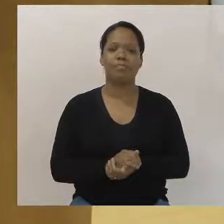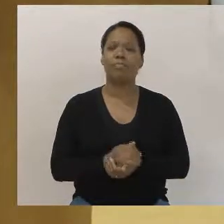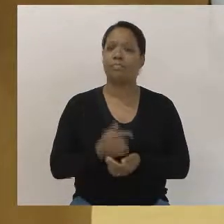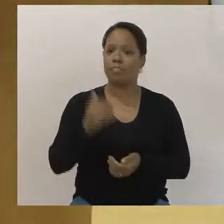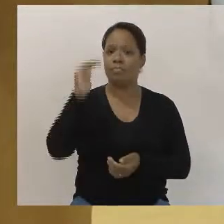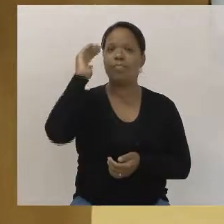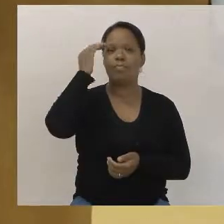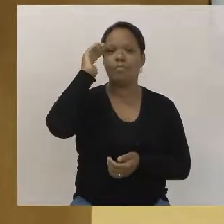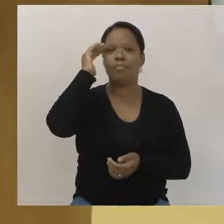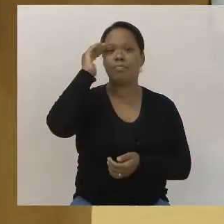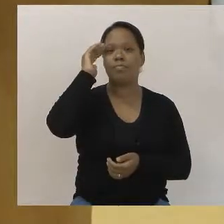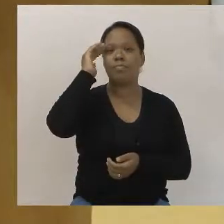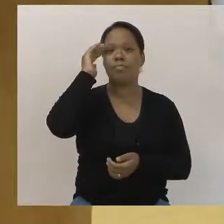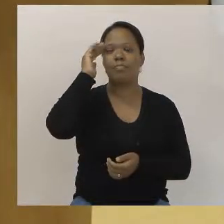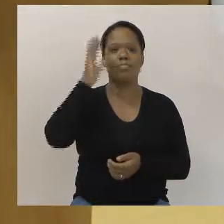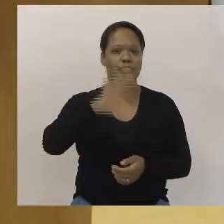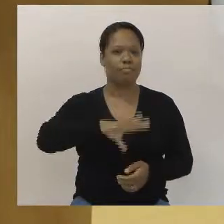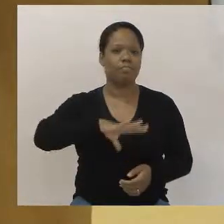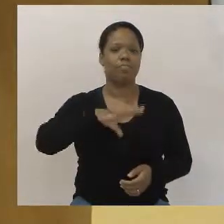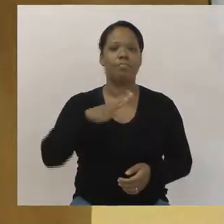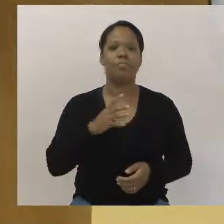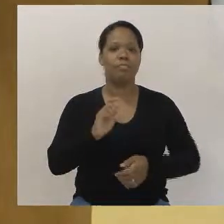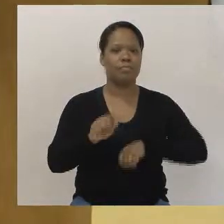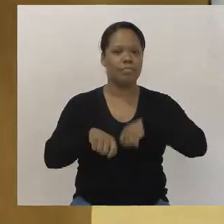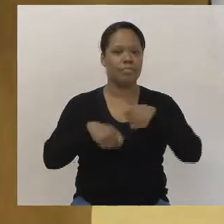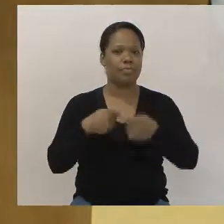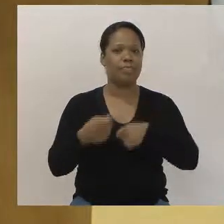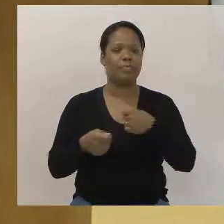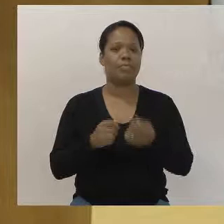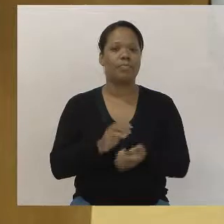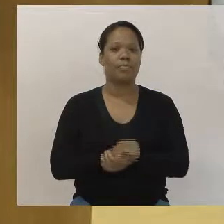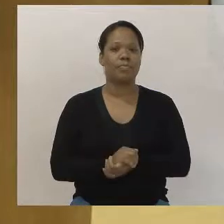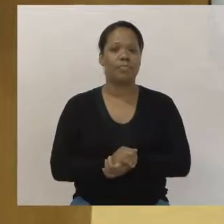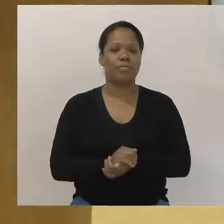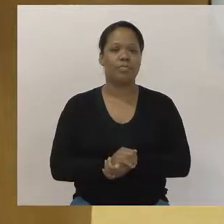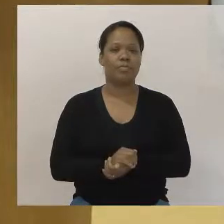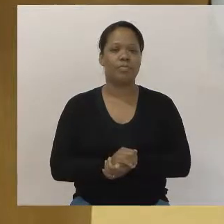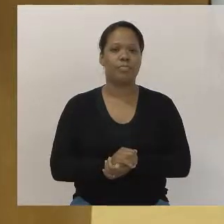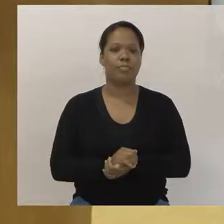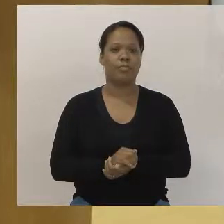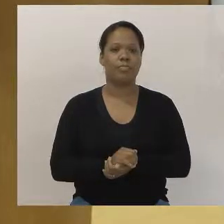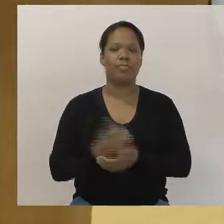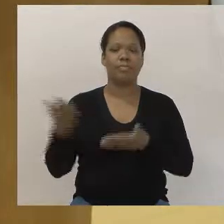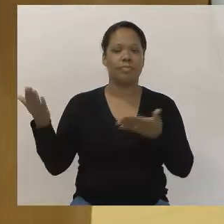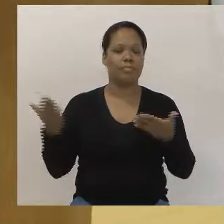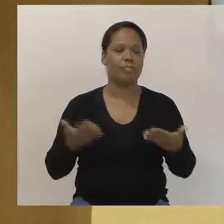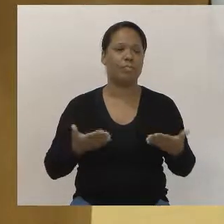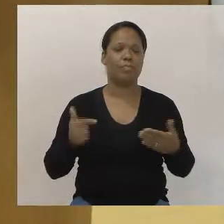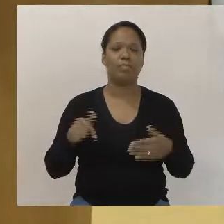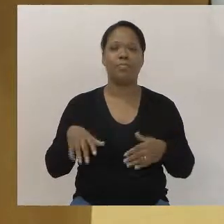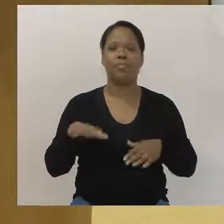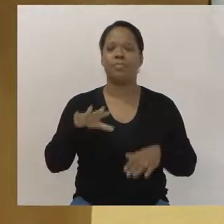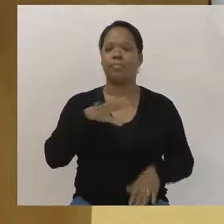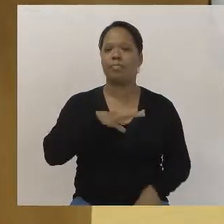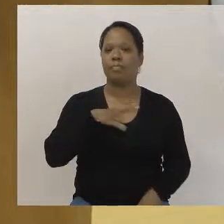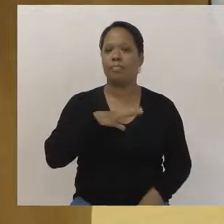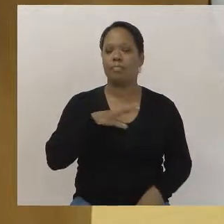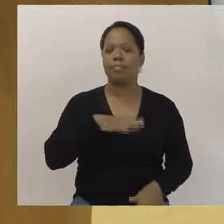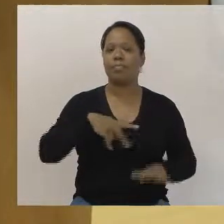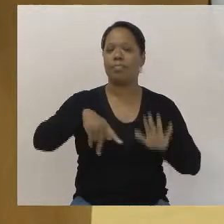a audácia do administrador municipal etapa trazendo para a cidade é